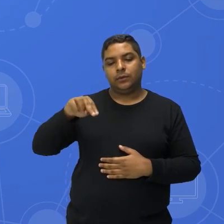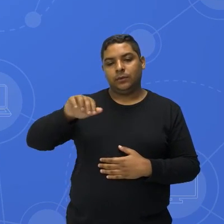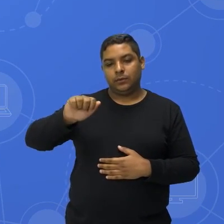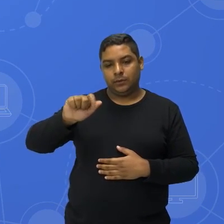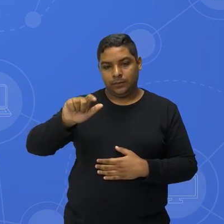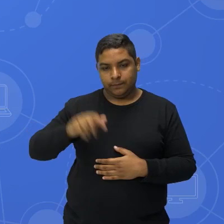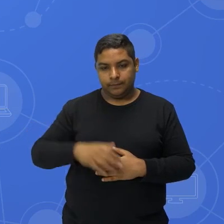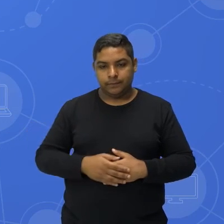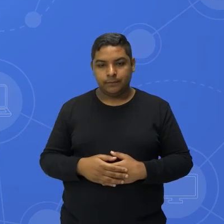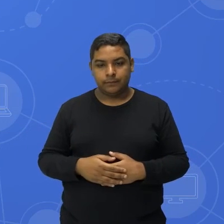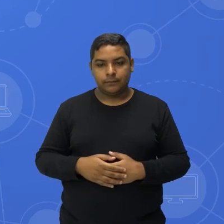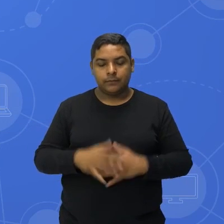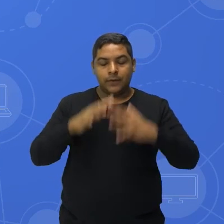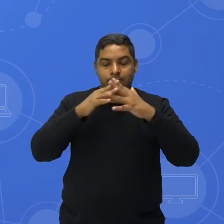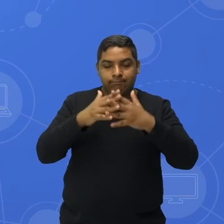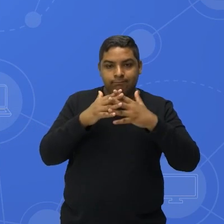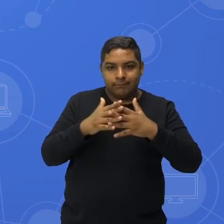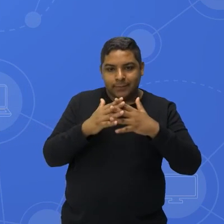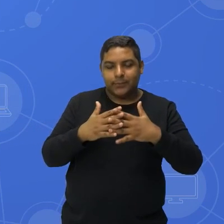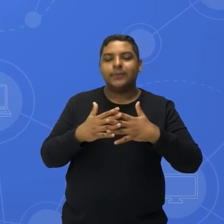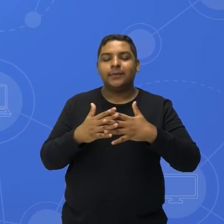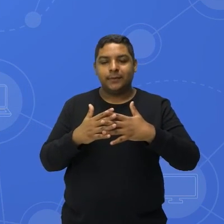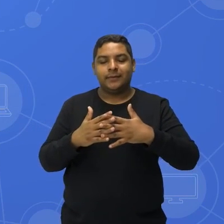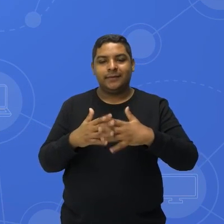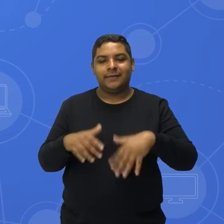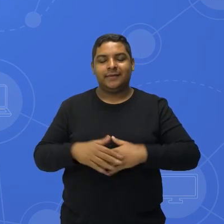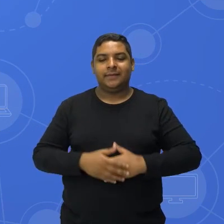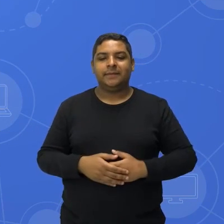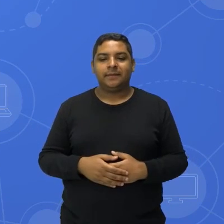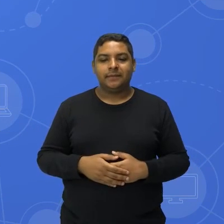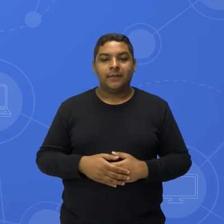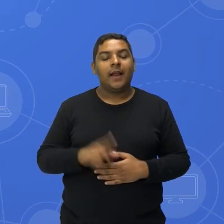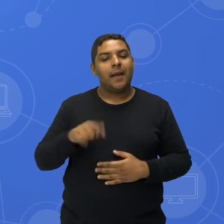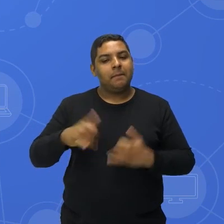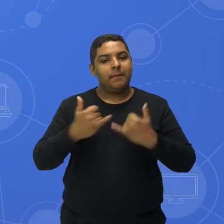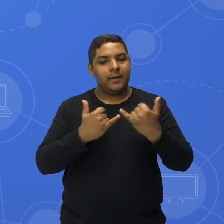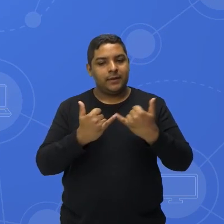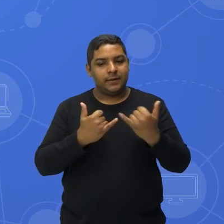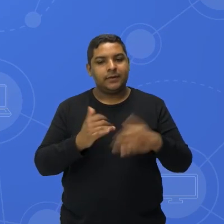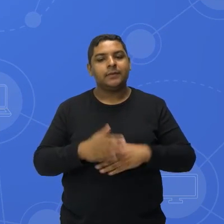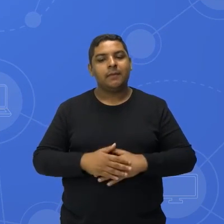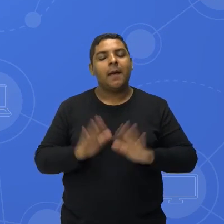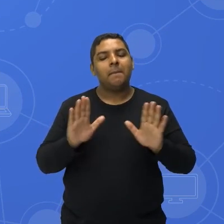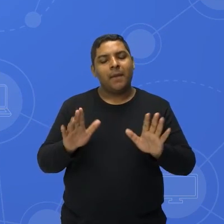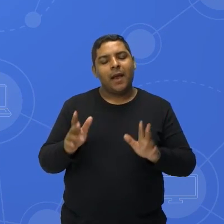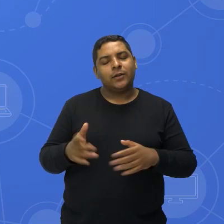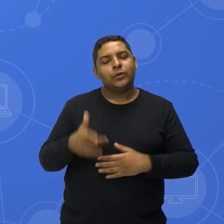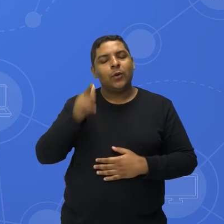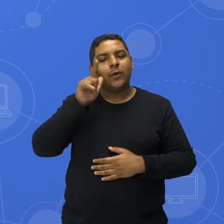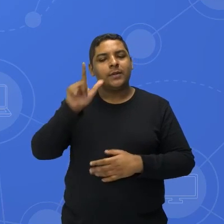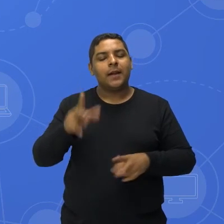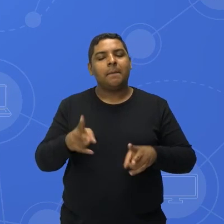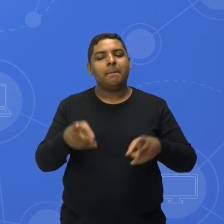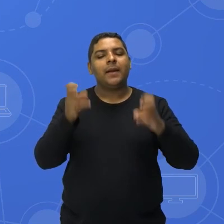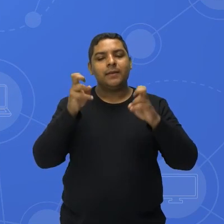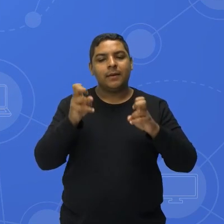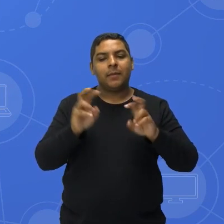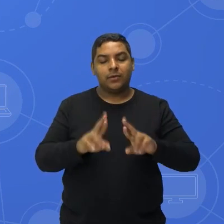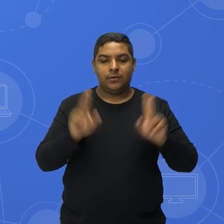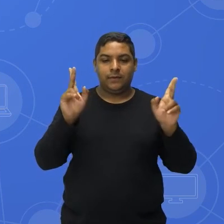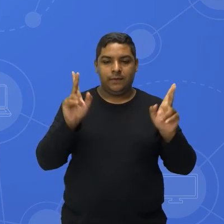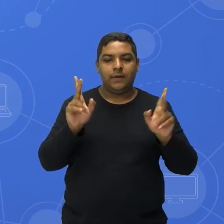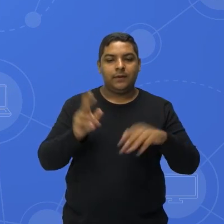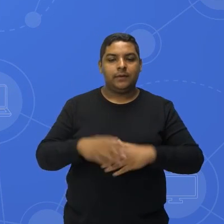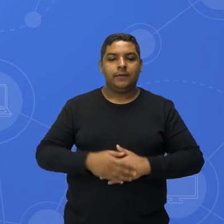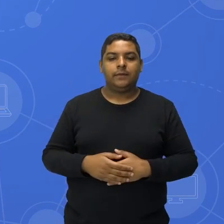tá bom? Então não confundam aí os dois compostos, são muito parecidos, mas a gente consegue perceber as diferenças para